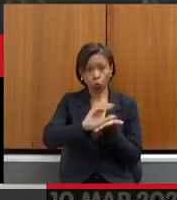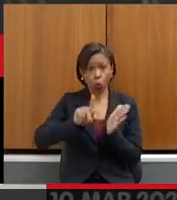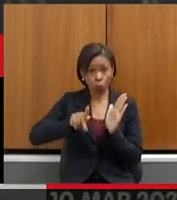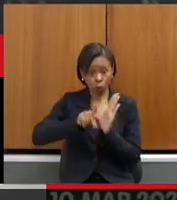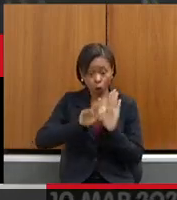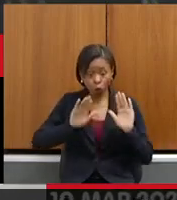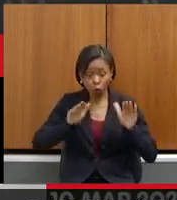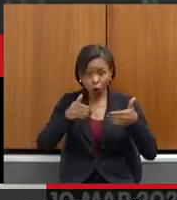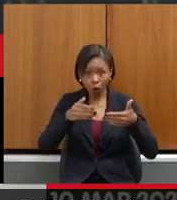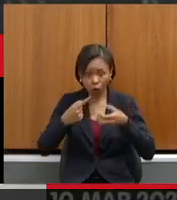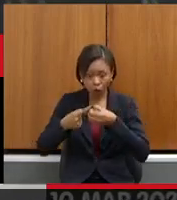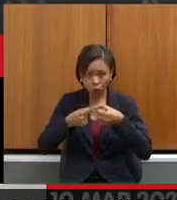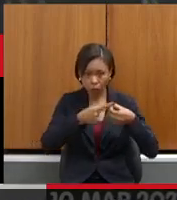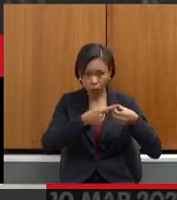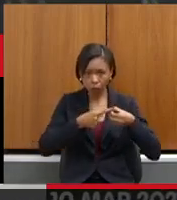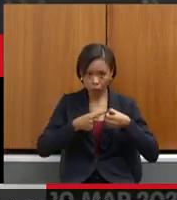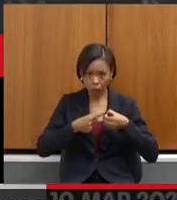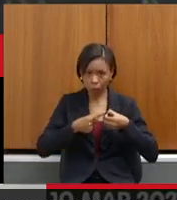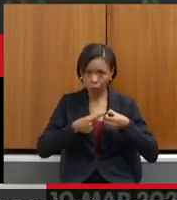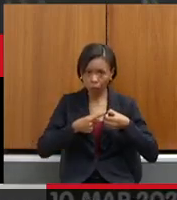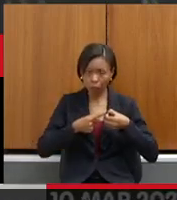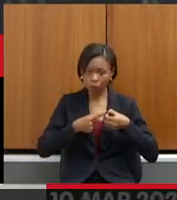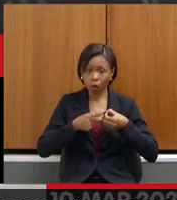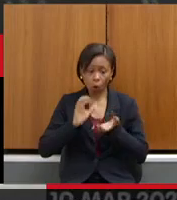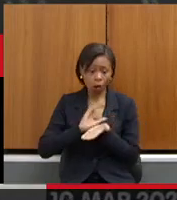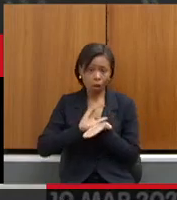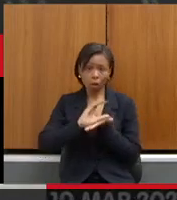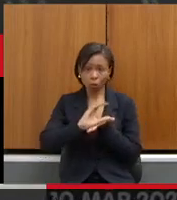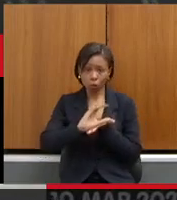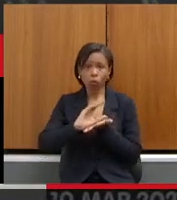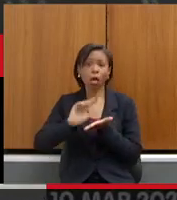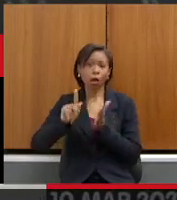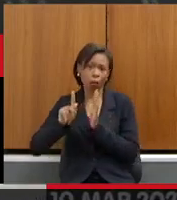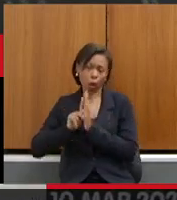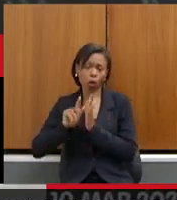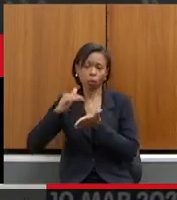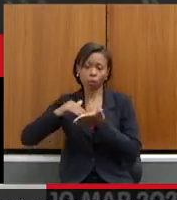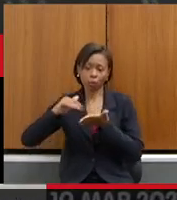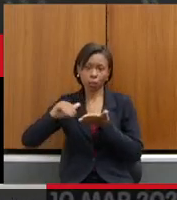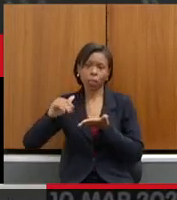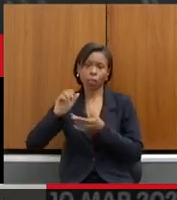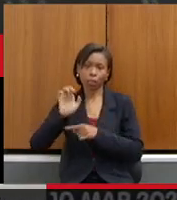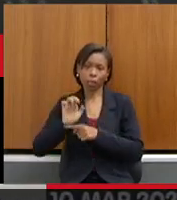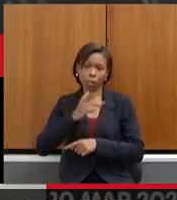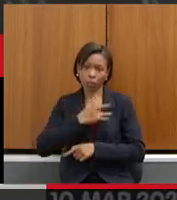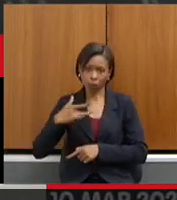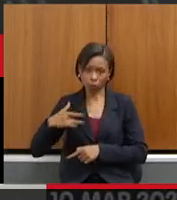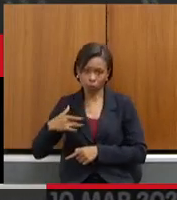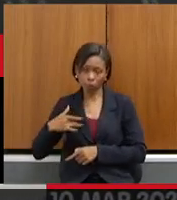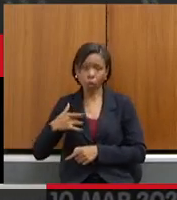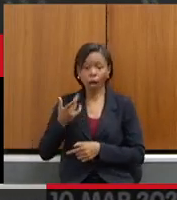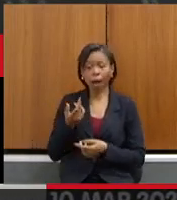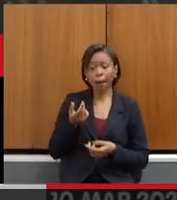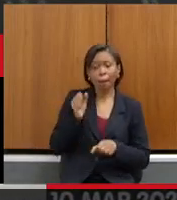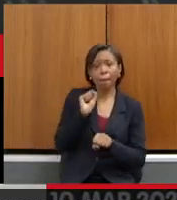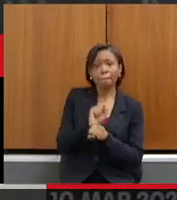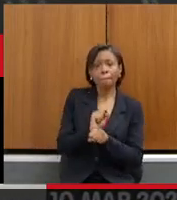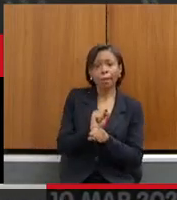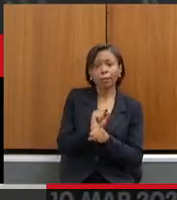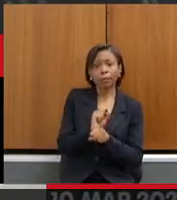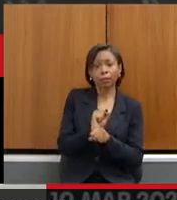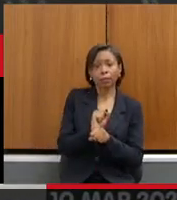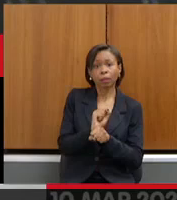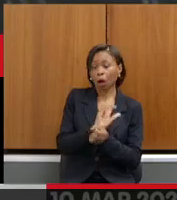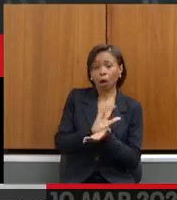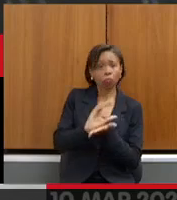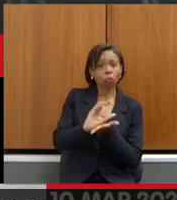que não são gestão plena eles chegam através da secretaria de estado de saúde são retidos e não